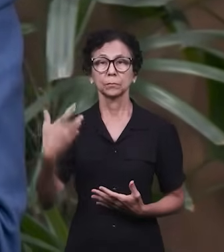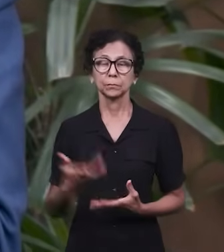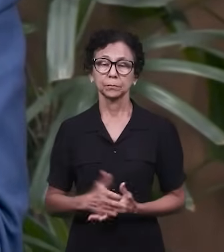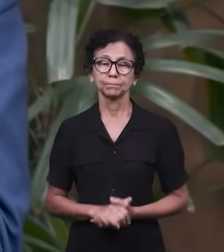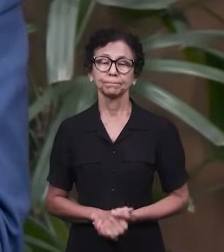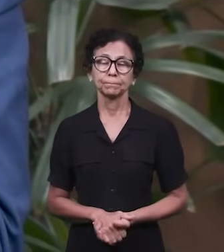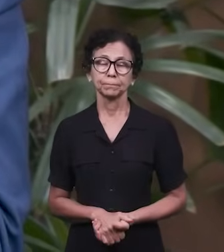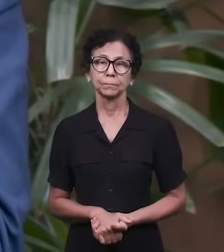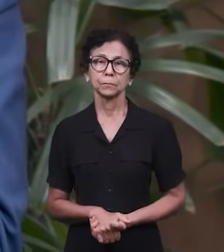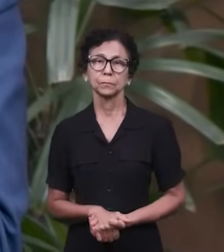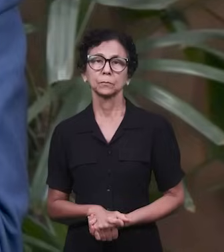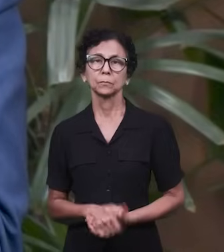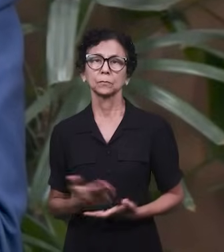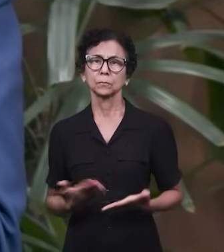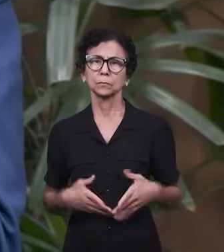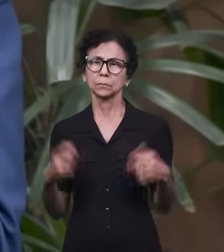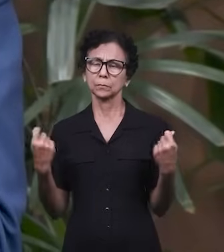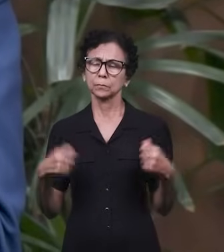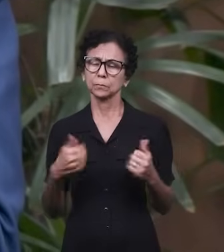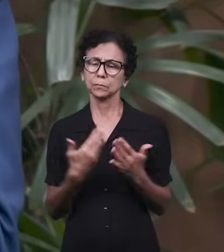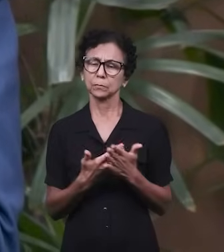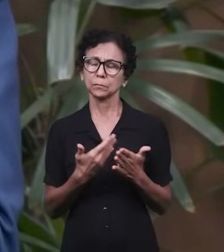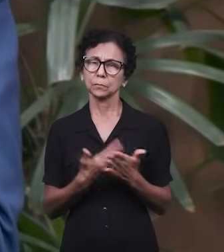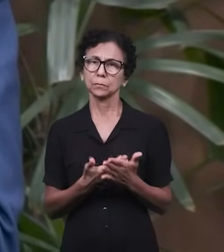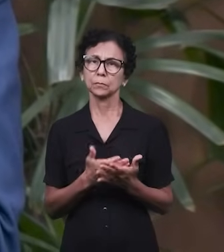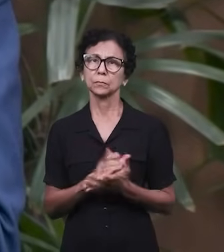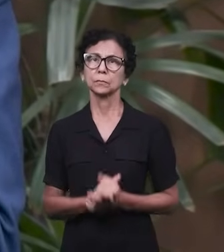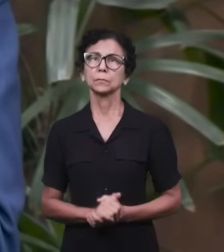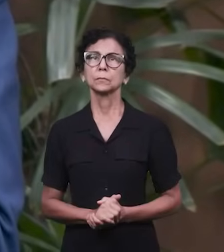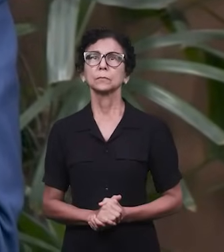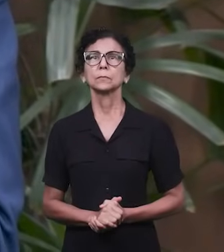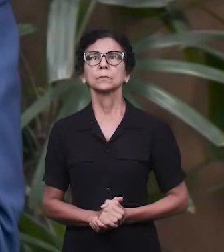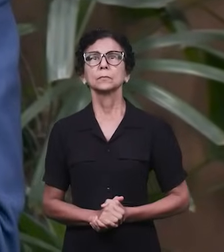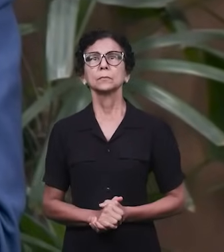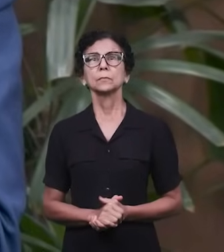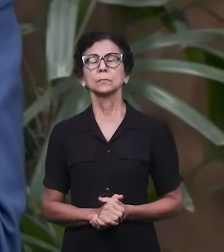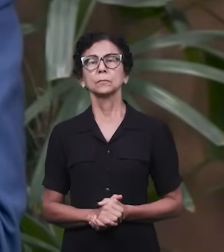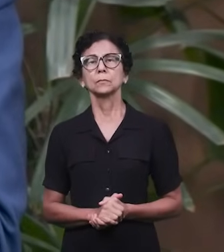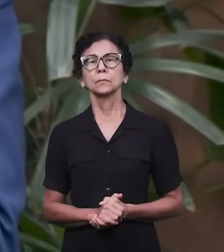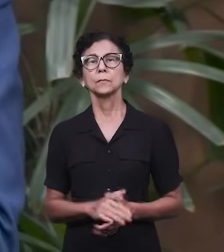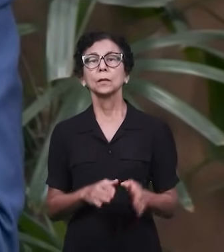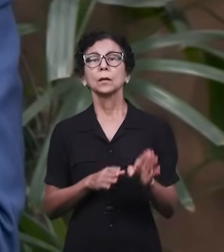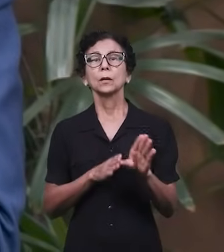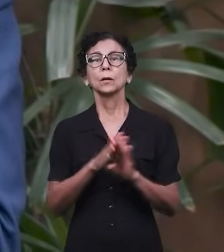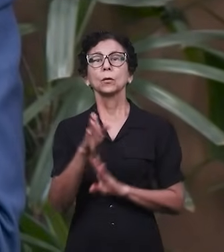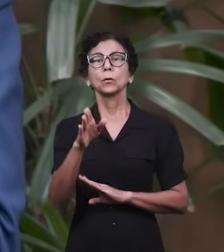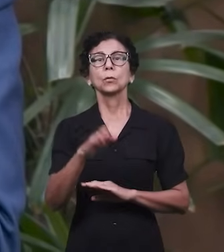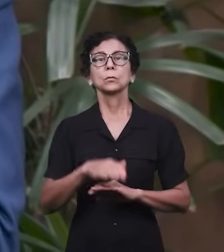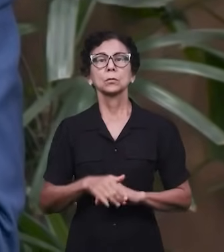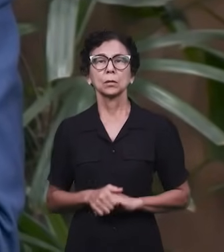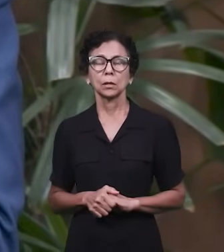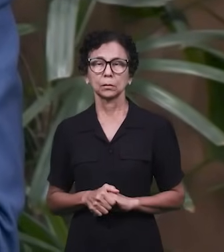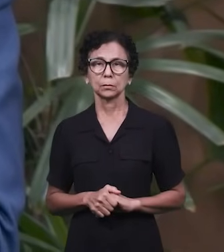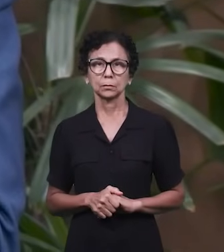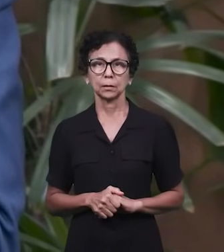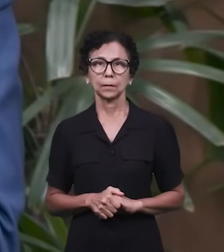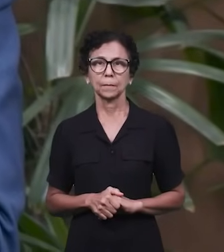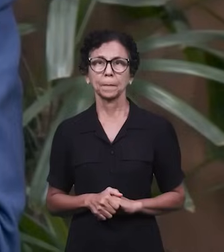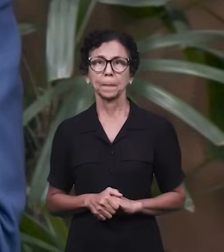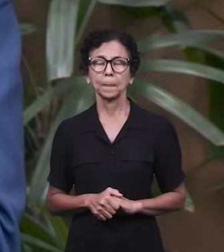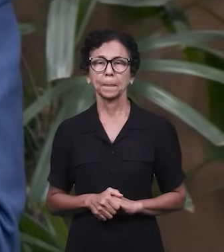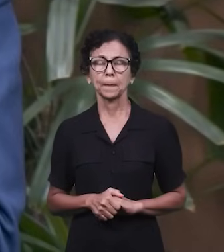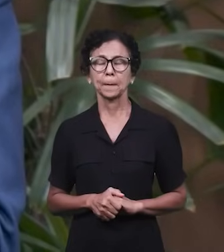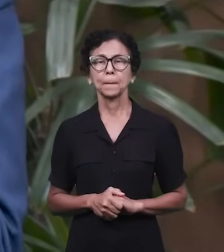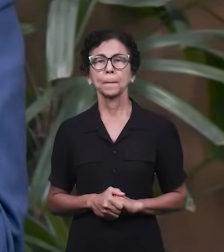dar aos pais e aos que nos ouvem: não deixe o seu filho falar que ele é de uma determinada área. Não faça isso não é